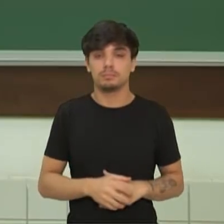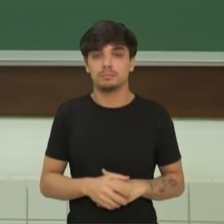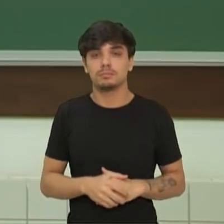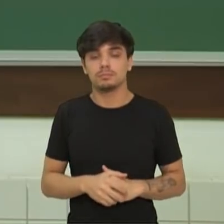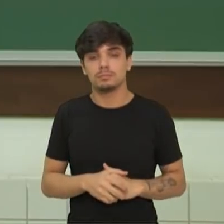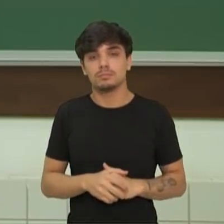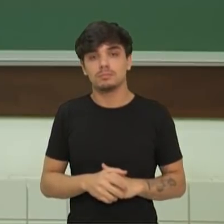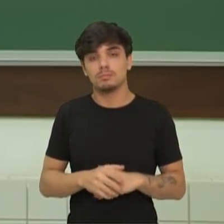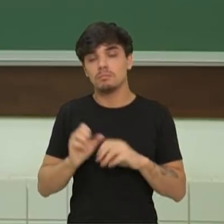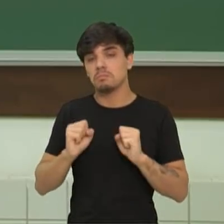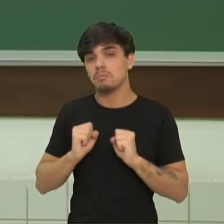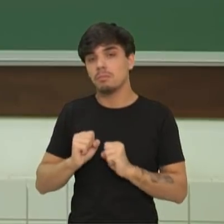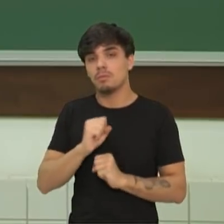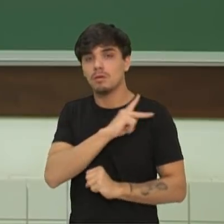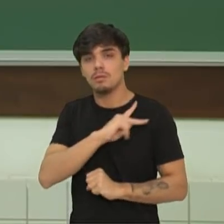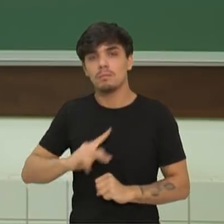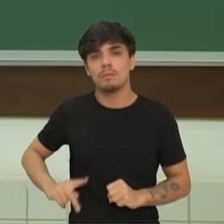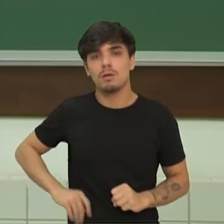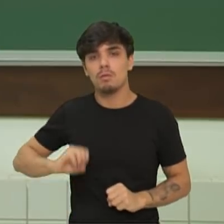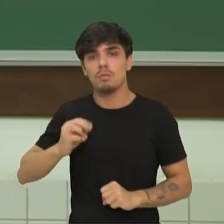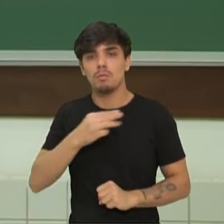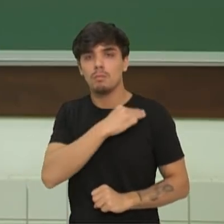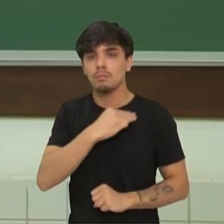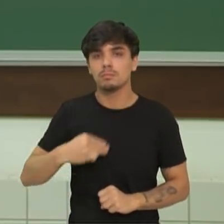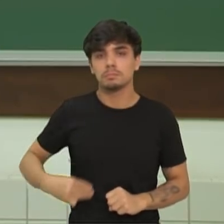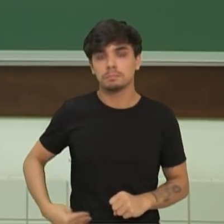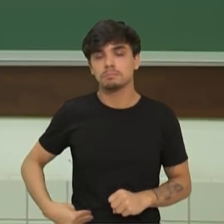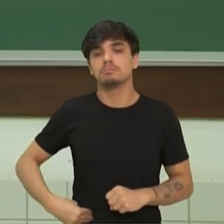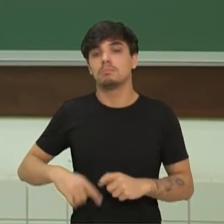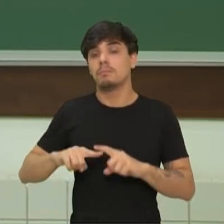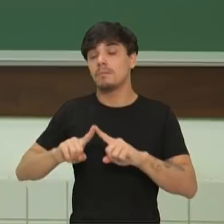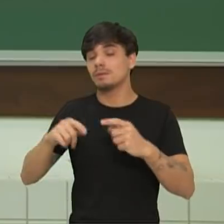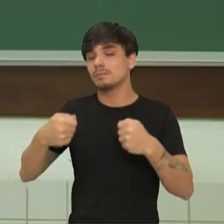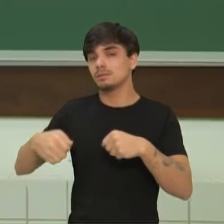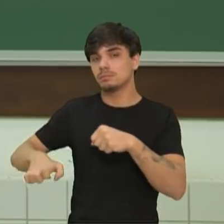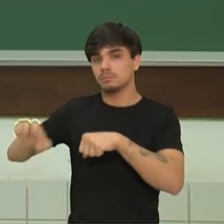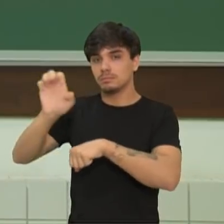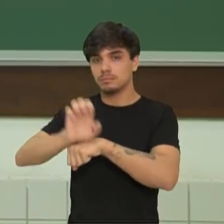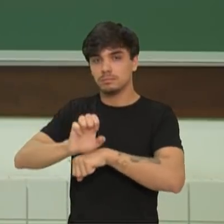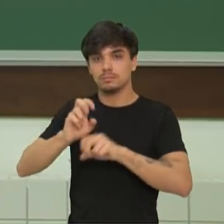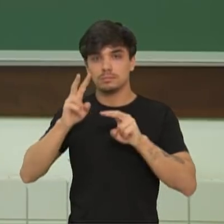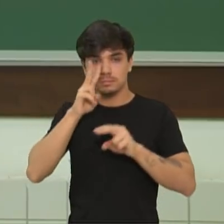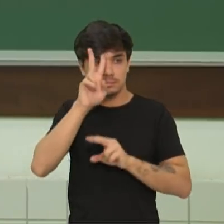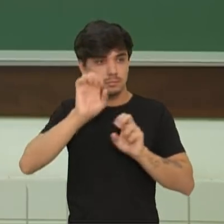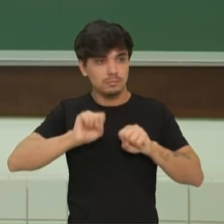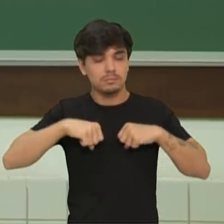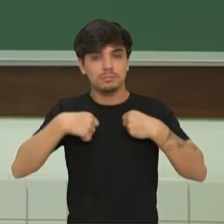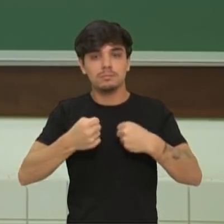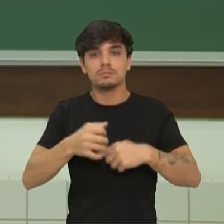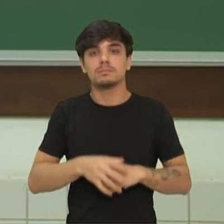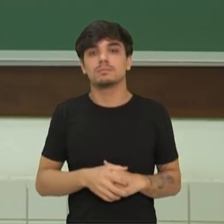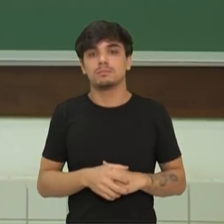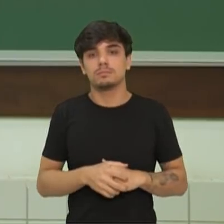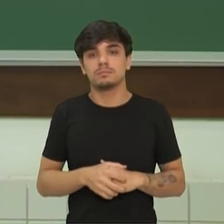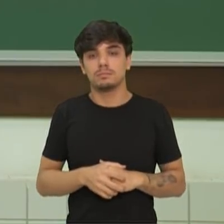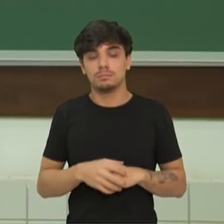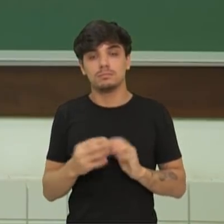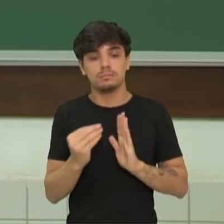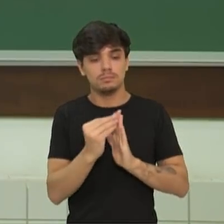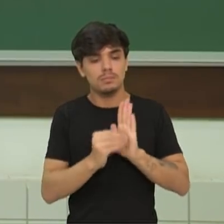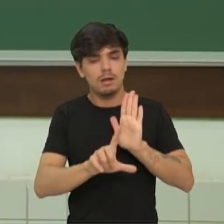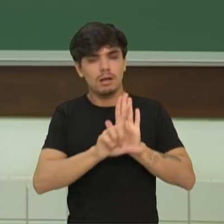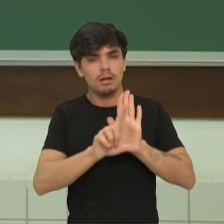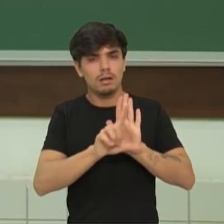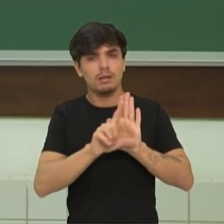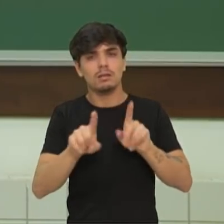não, poderia ser um presidente, um primeiro-ministro, mas teria que ser um Estado forte, acima de todos, para colocar leis e